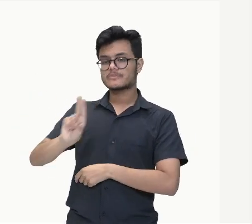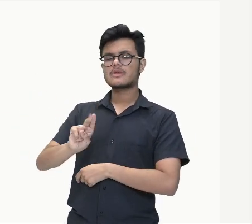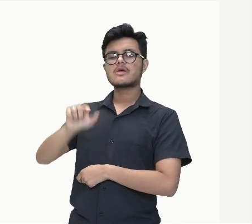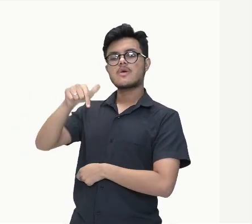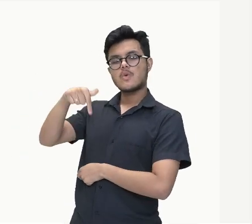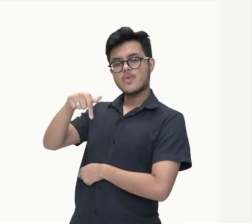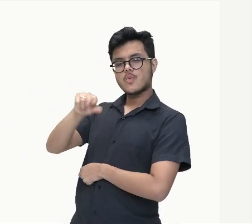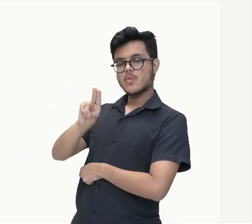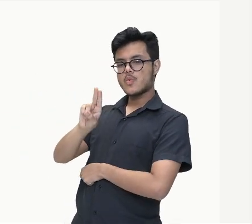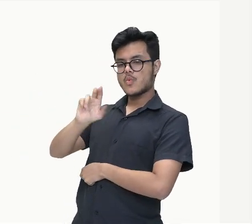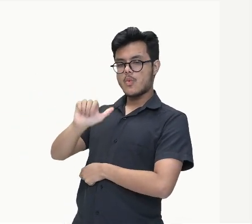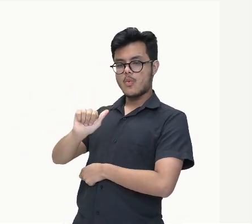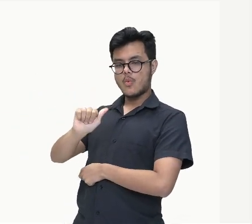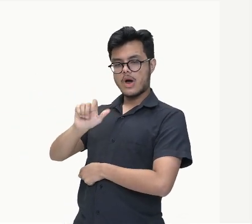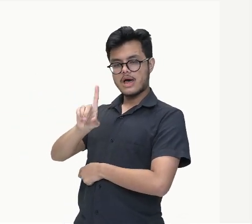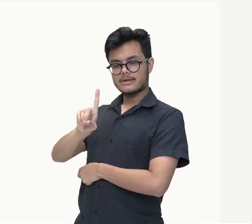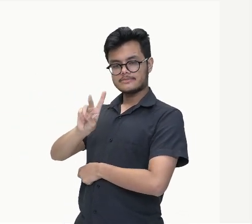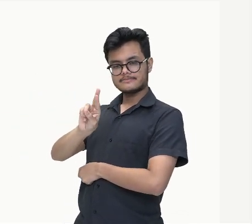Então, aqui está